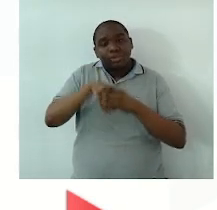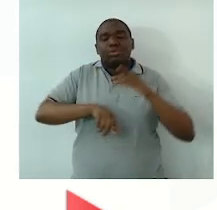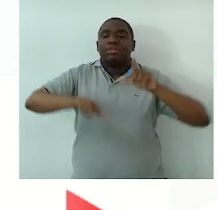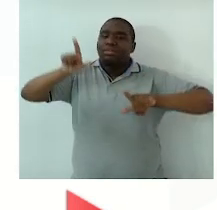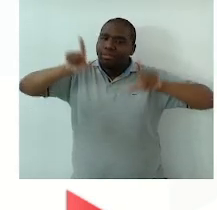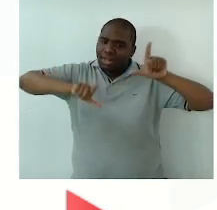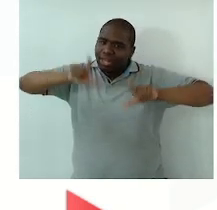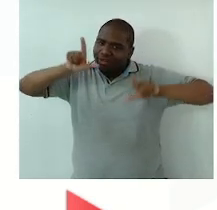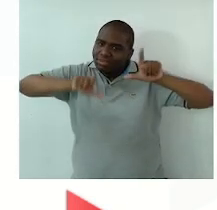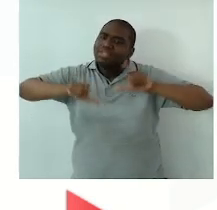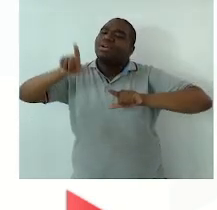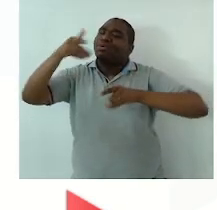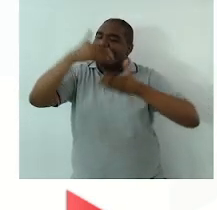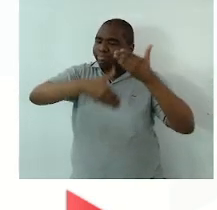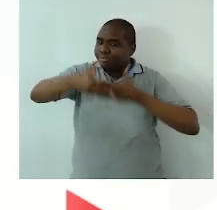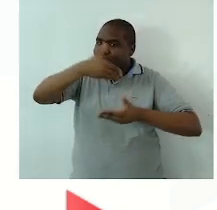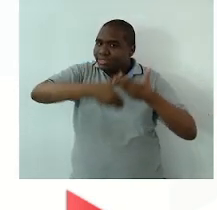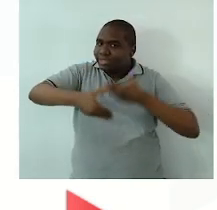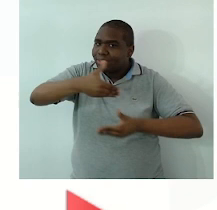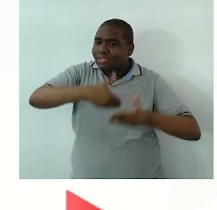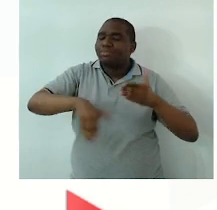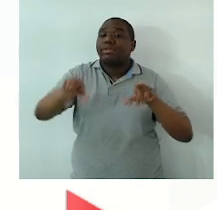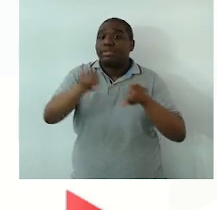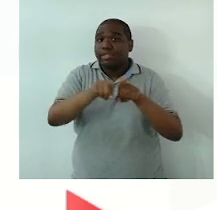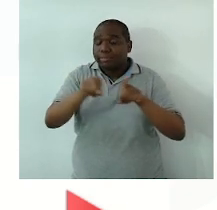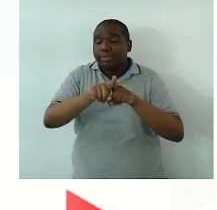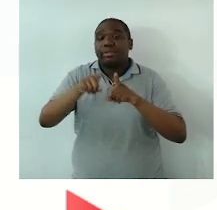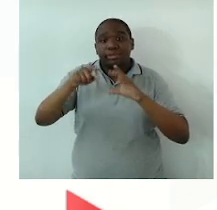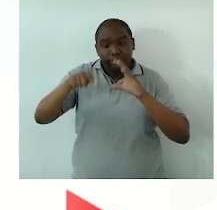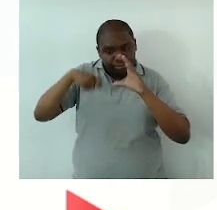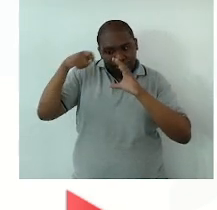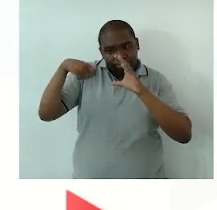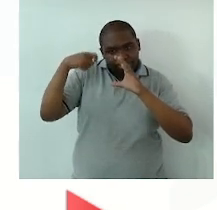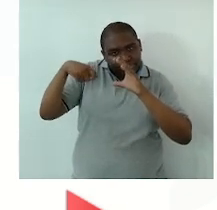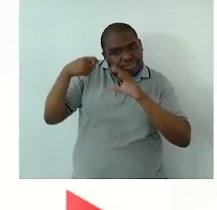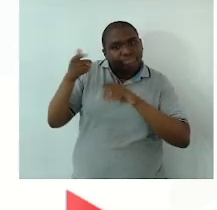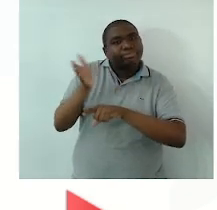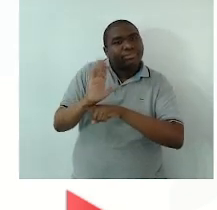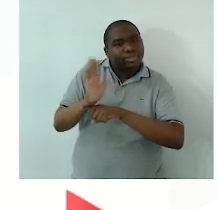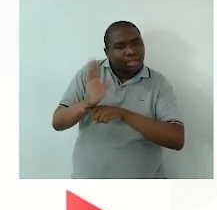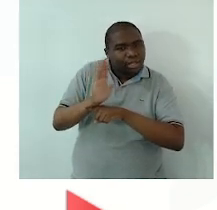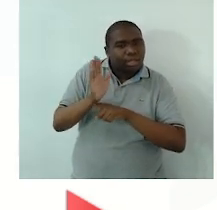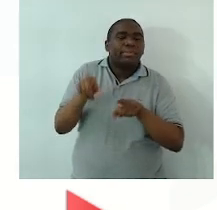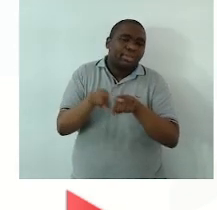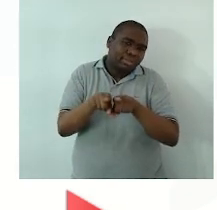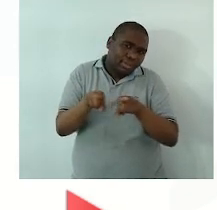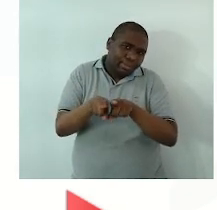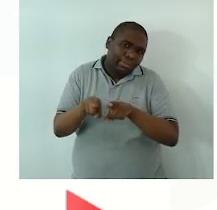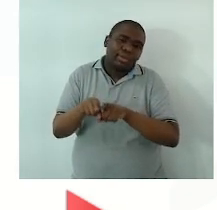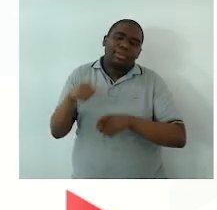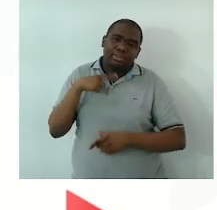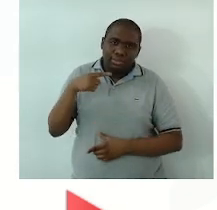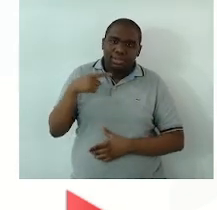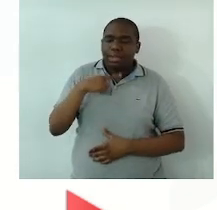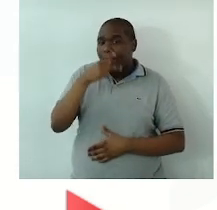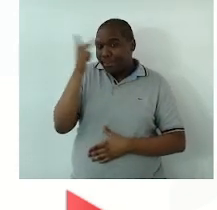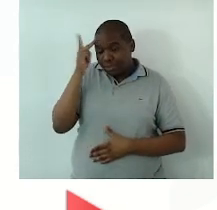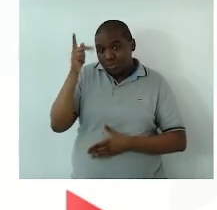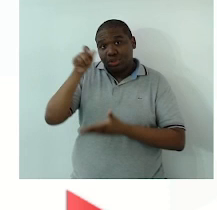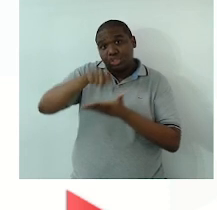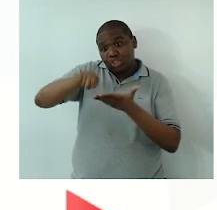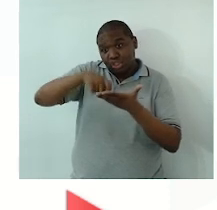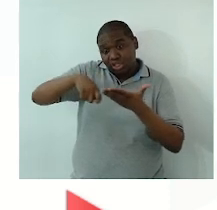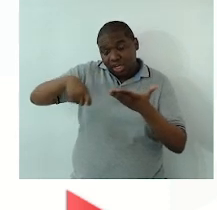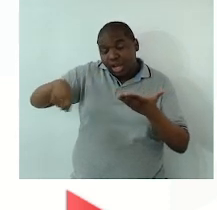vamos ter grandes histórias na televisão, e no cinema também, Então, vai ter o dramaturgo, vai ter o escritor que vai escrever